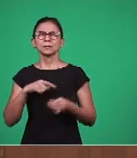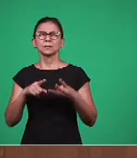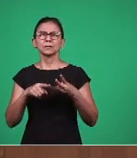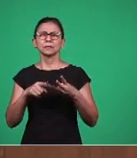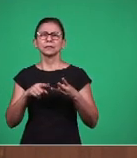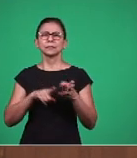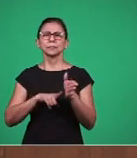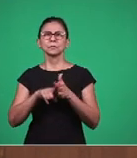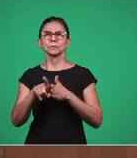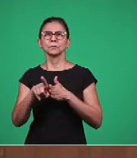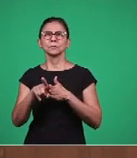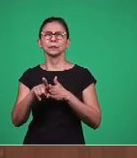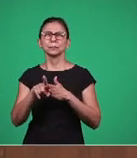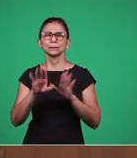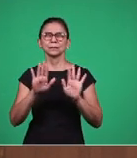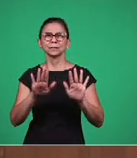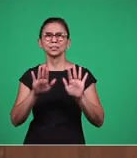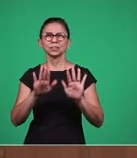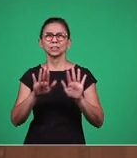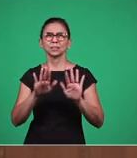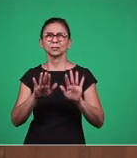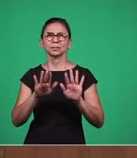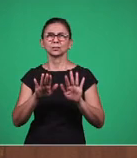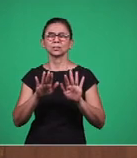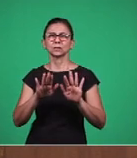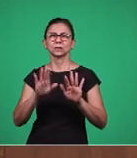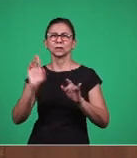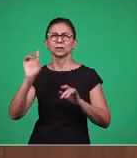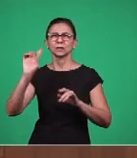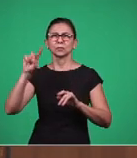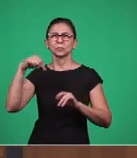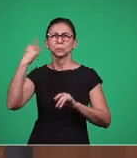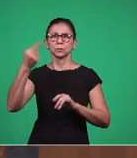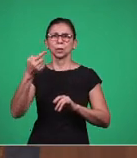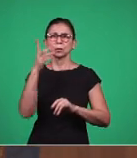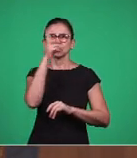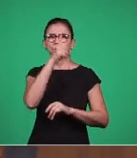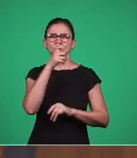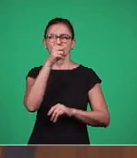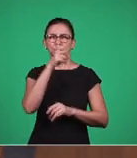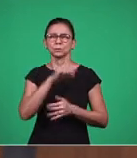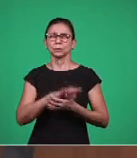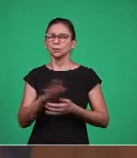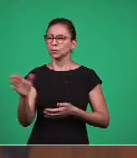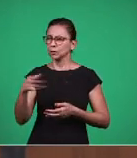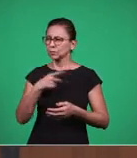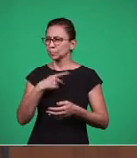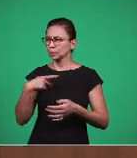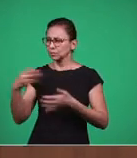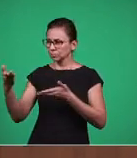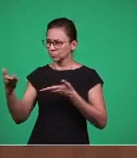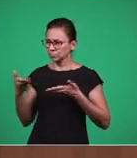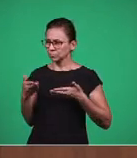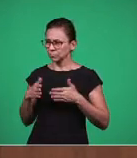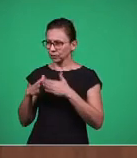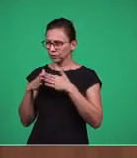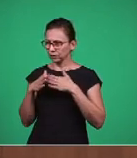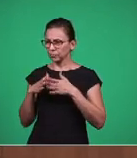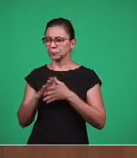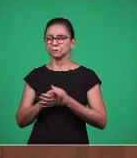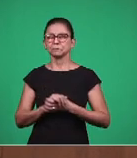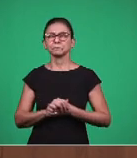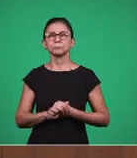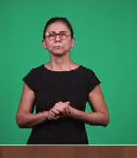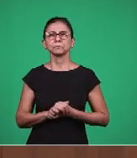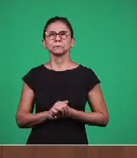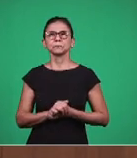terceira, mas vamos deixar, não é? Vamos deixar a terceira para a próxima reunião. Pastor Diniz, por favor, você pode